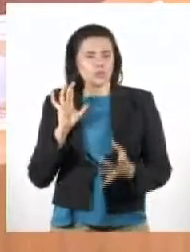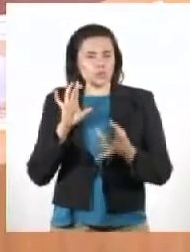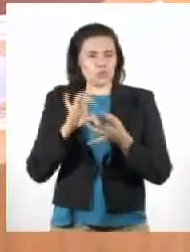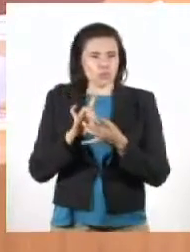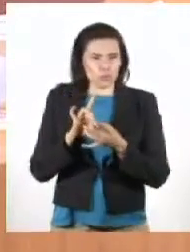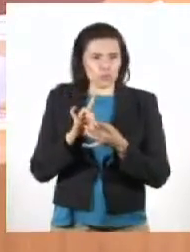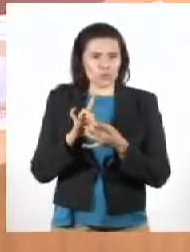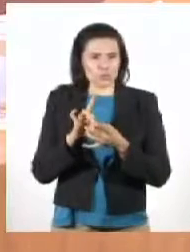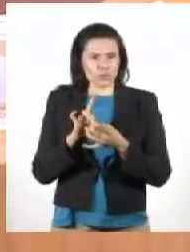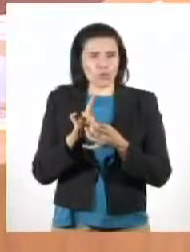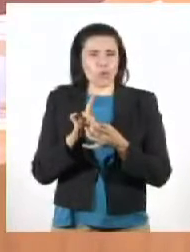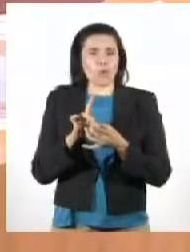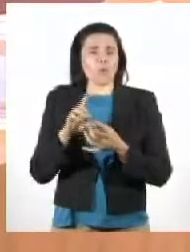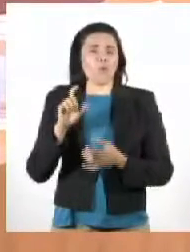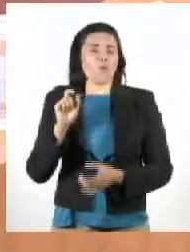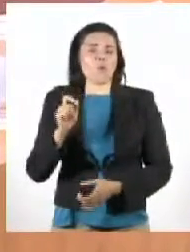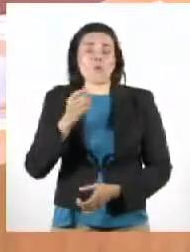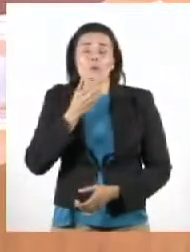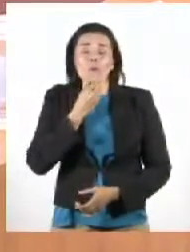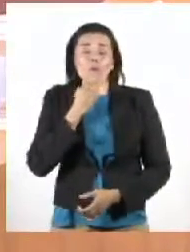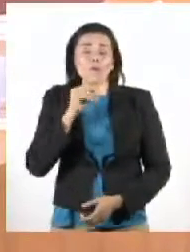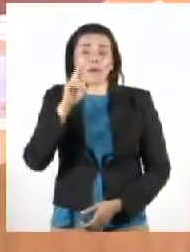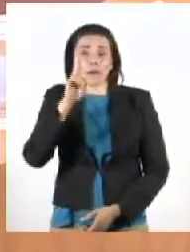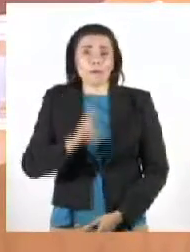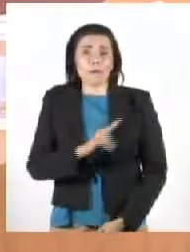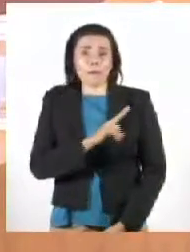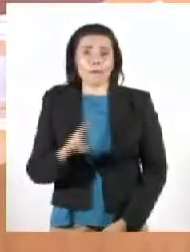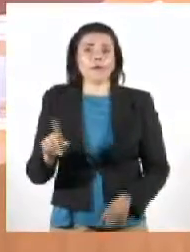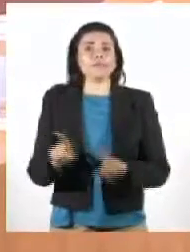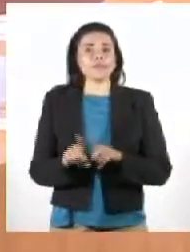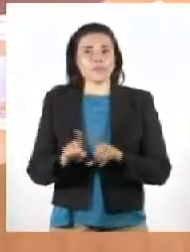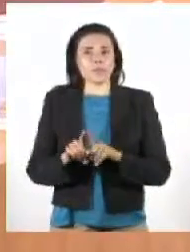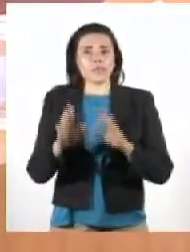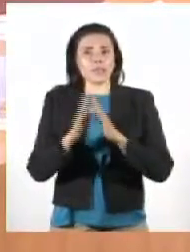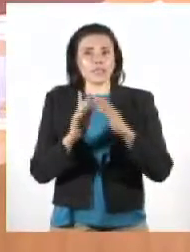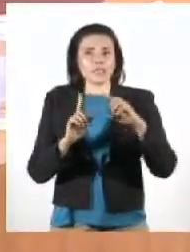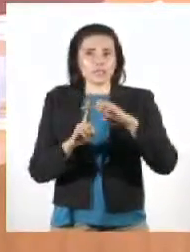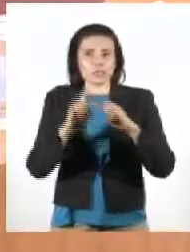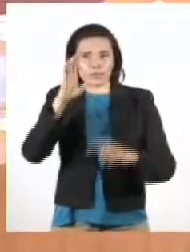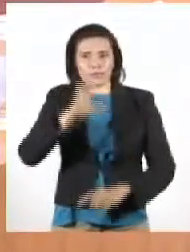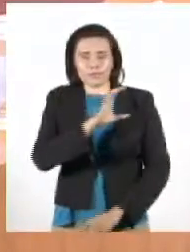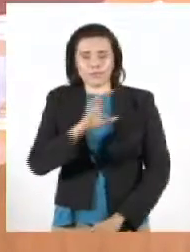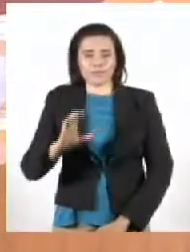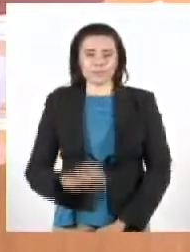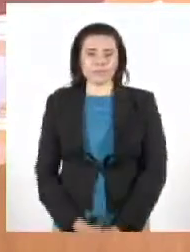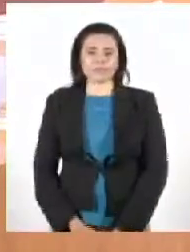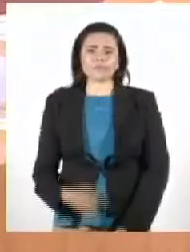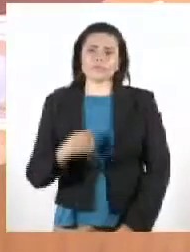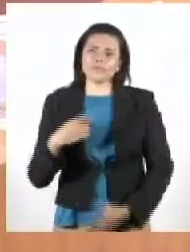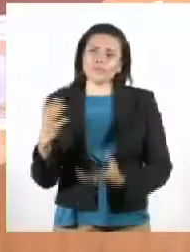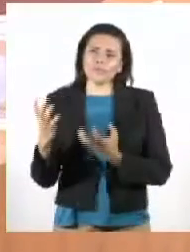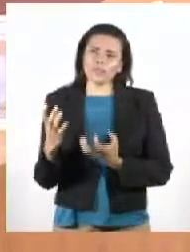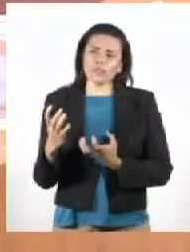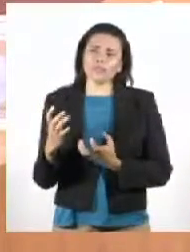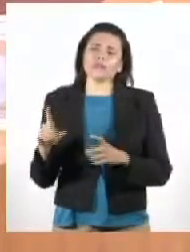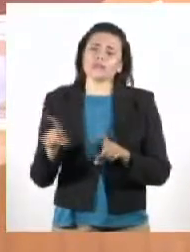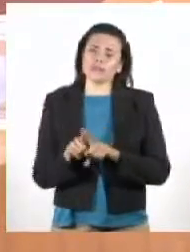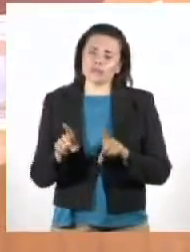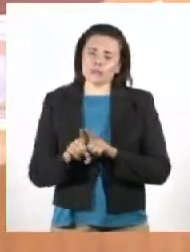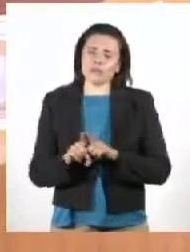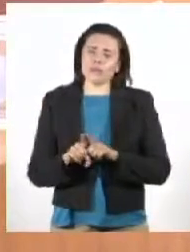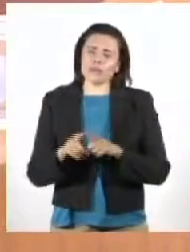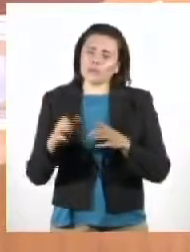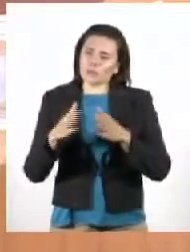Segundo, gostaria aqui de solicitar à Comissão de Direitos Humanos desta Casa, entrarei com